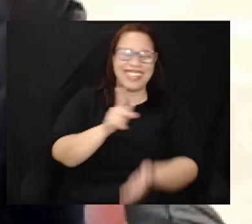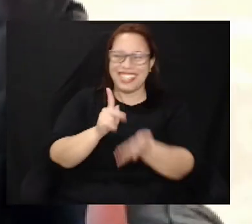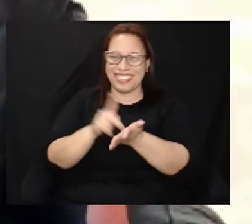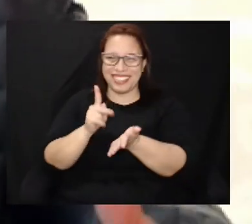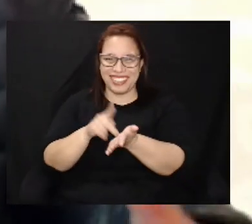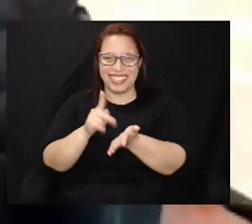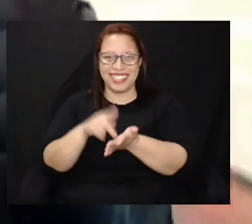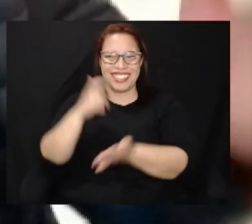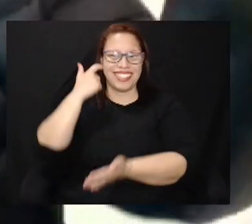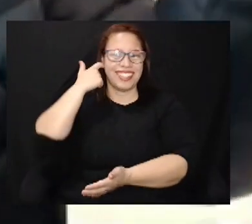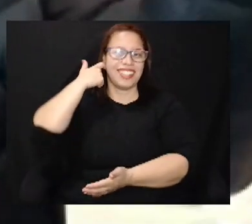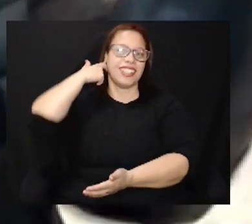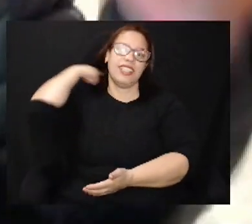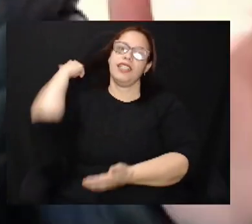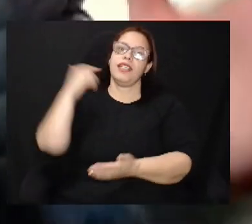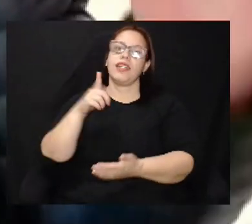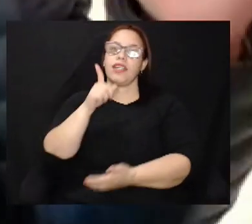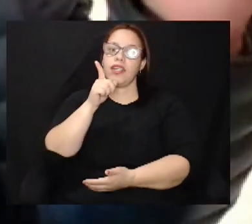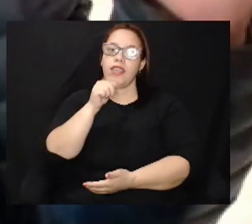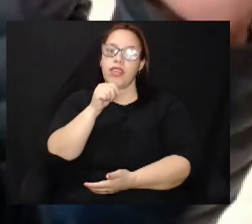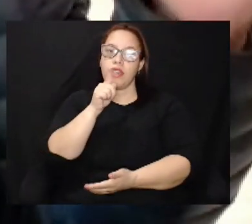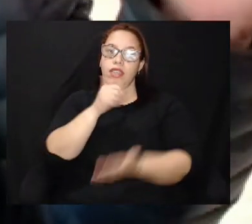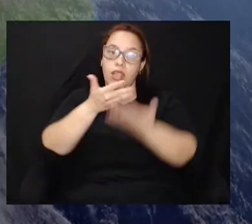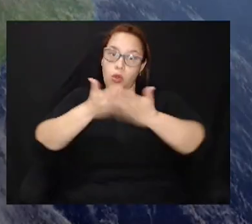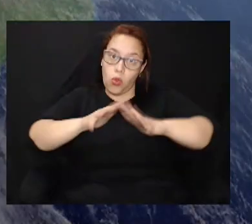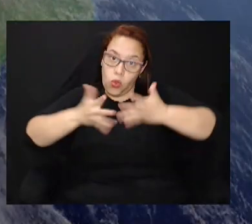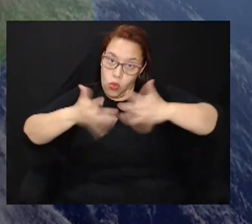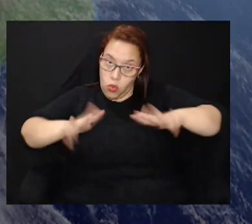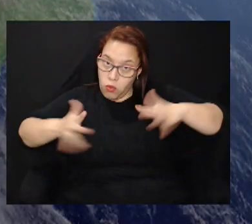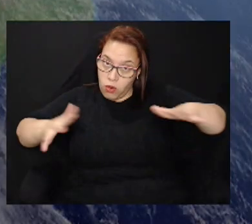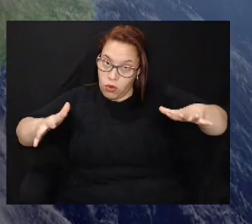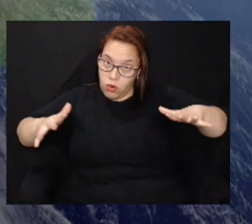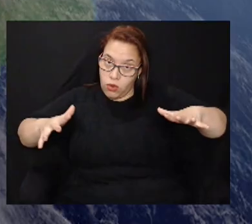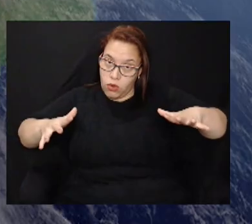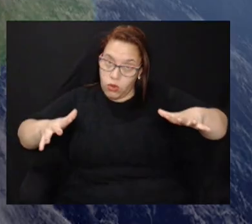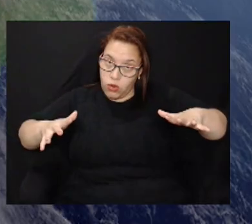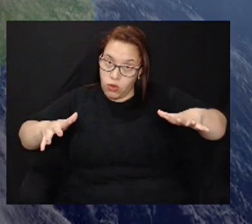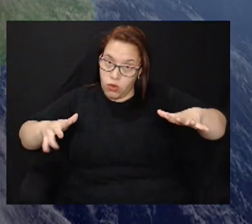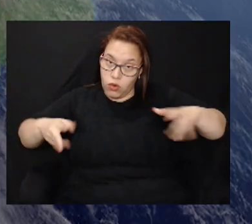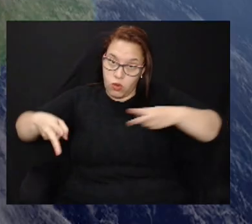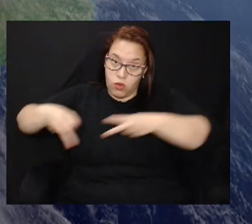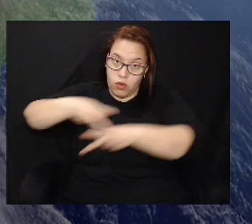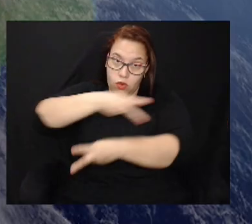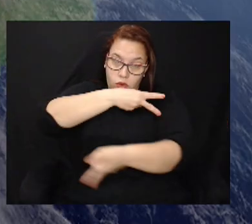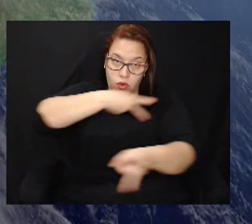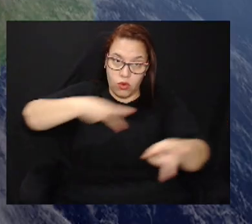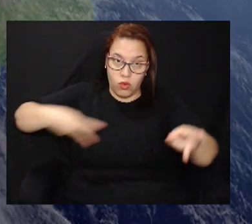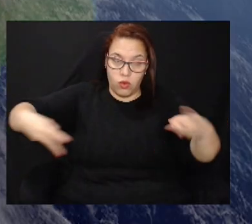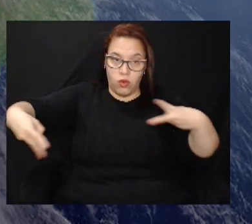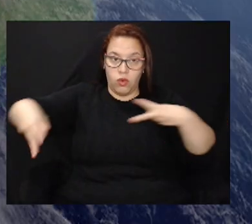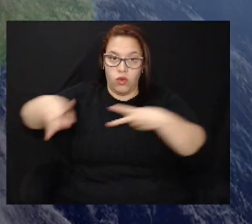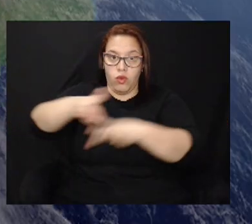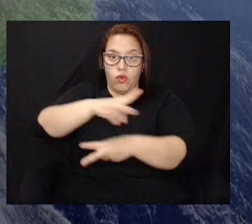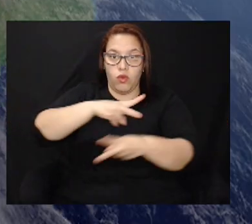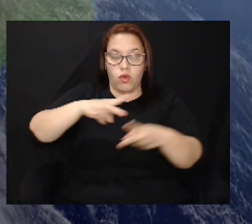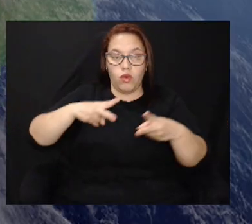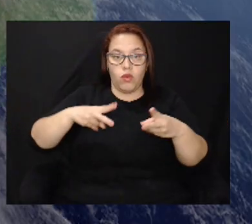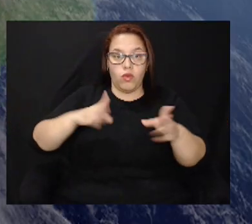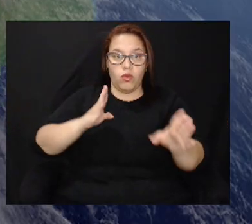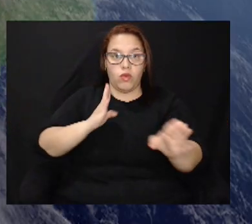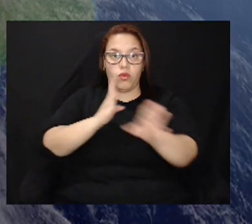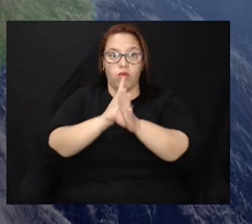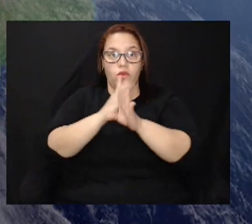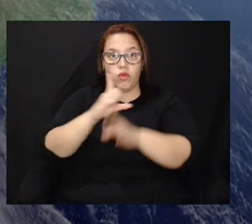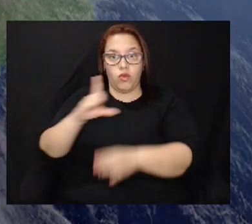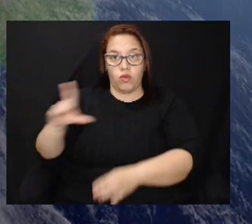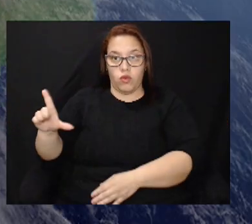tem o mar, e o mar sopra, vem uma umidade do mar, vem na direção